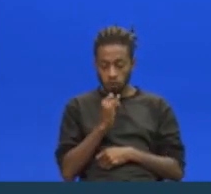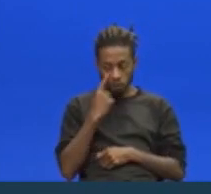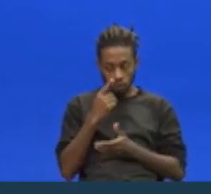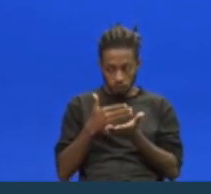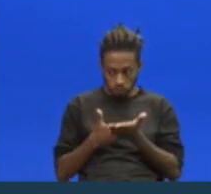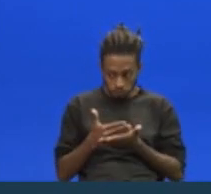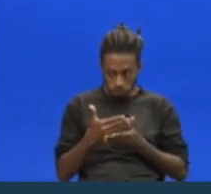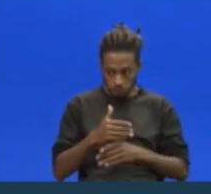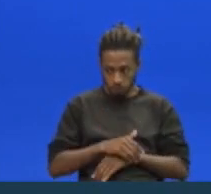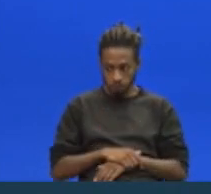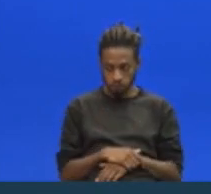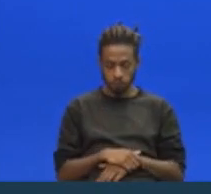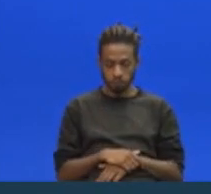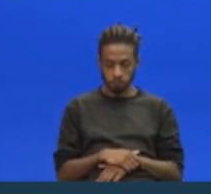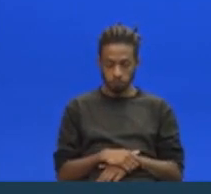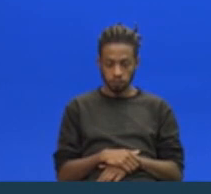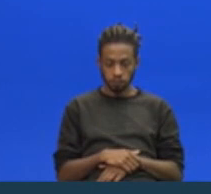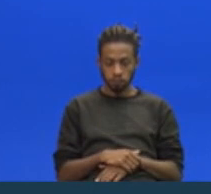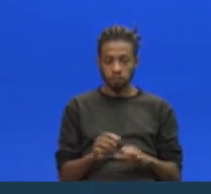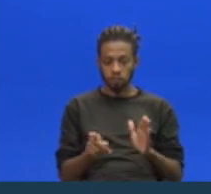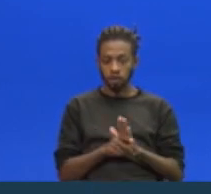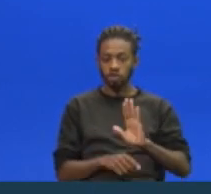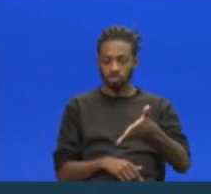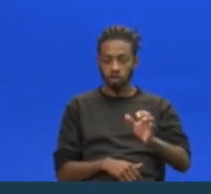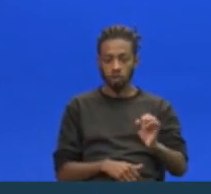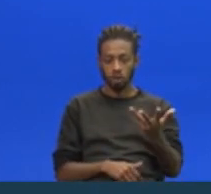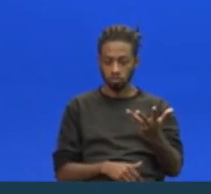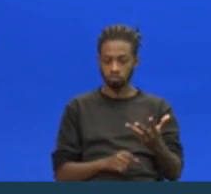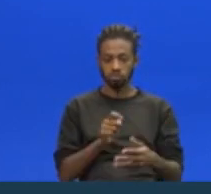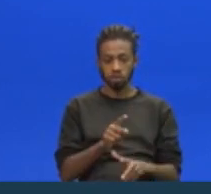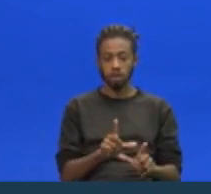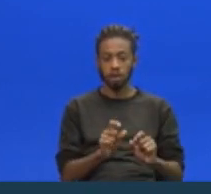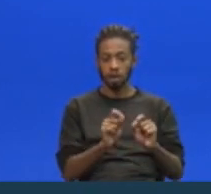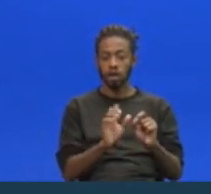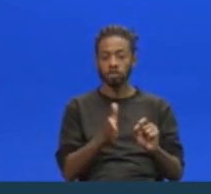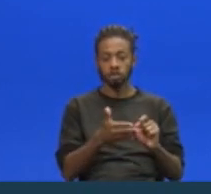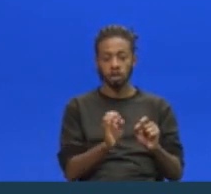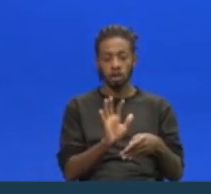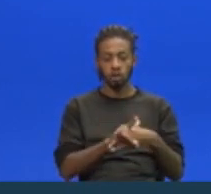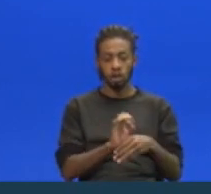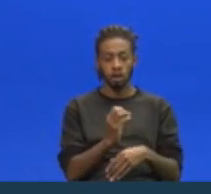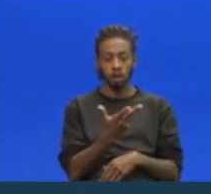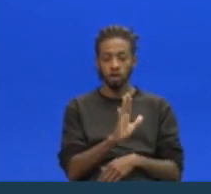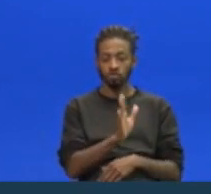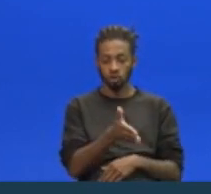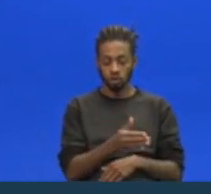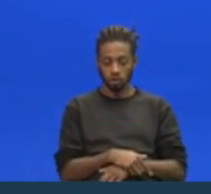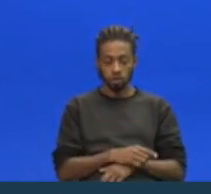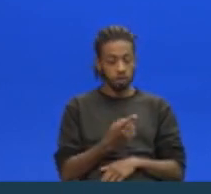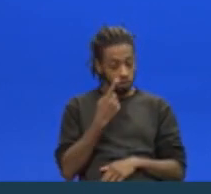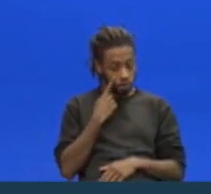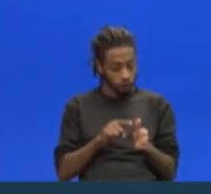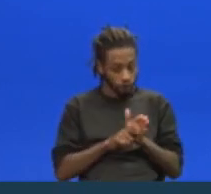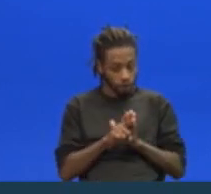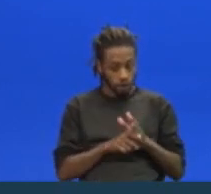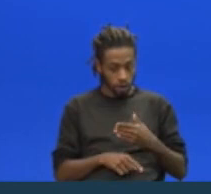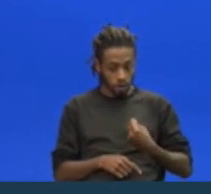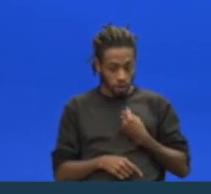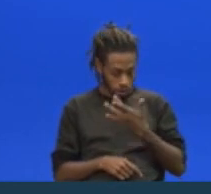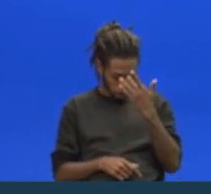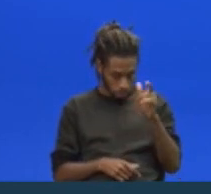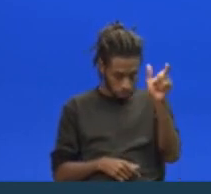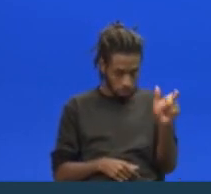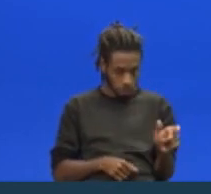partimos, de uma situação que já ocorreu e nós avaliamos nesses indivíduos o quanto que aquele fator de